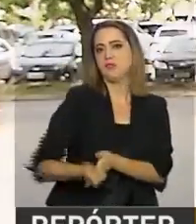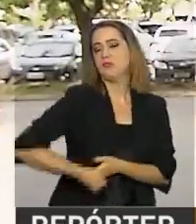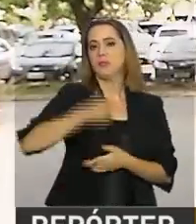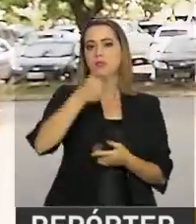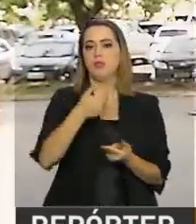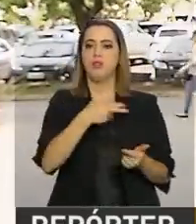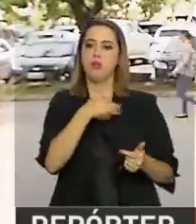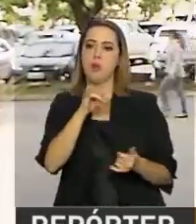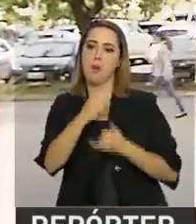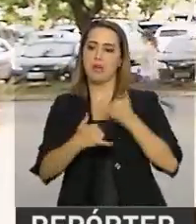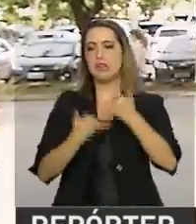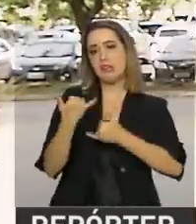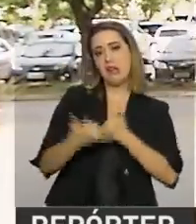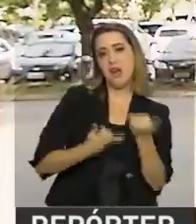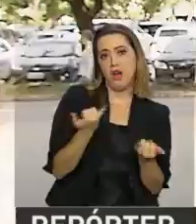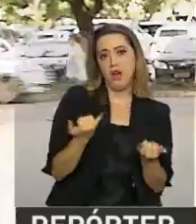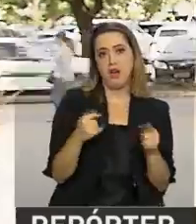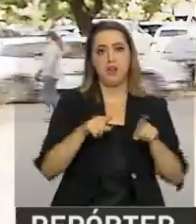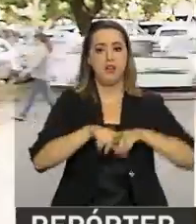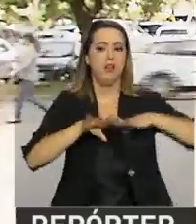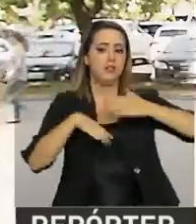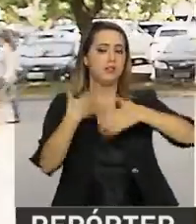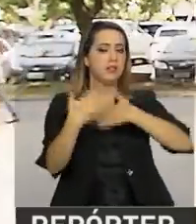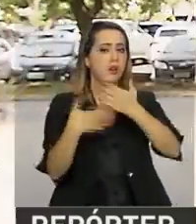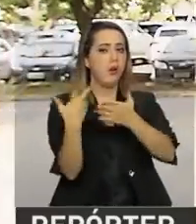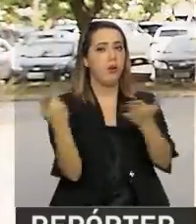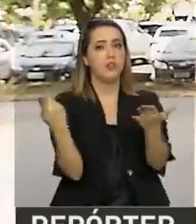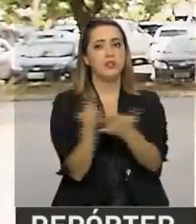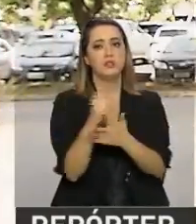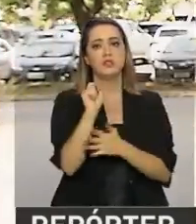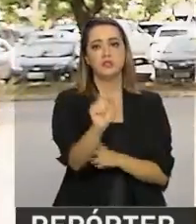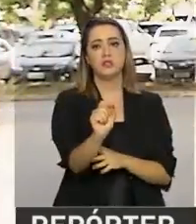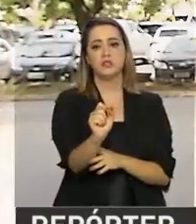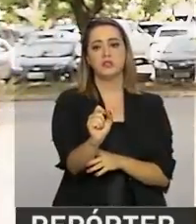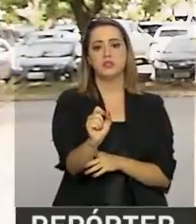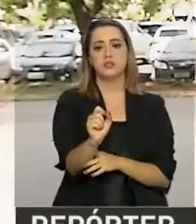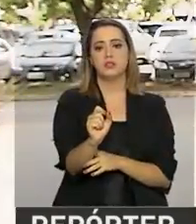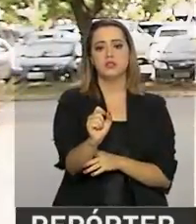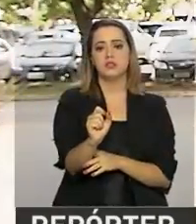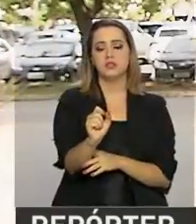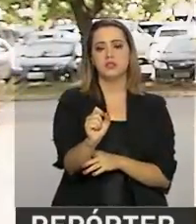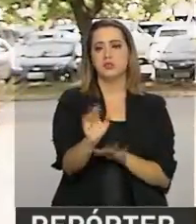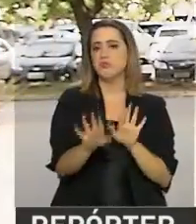estava brincando, isso foi levado de uma maneira, digamos,